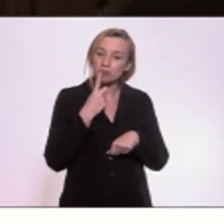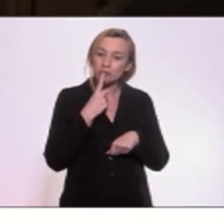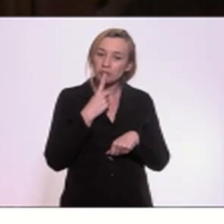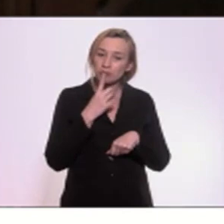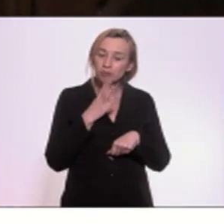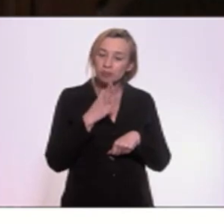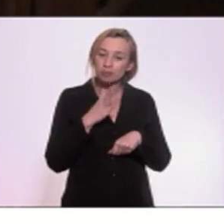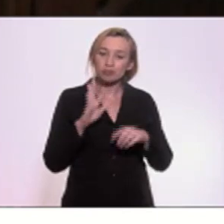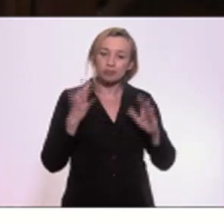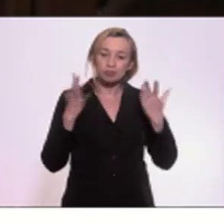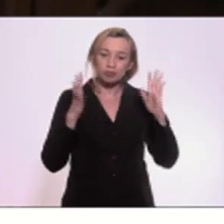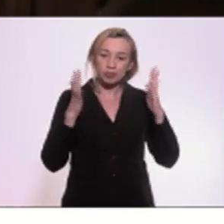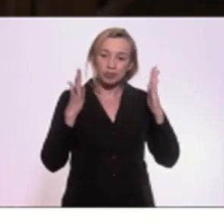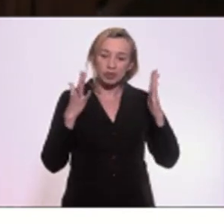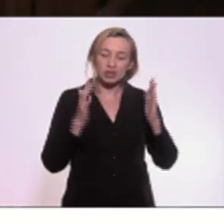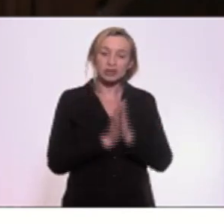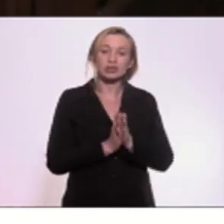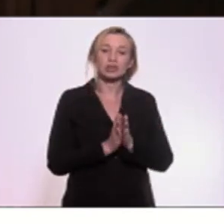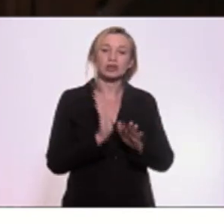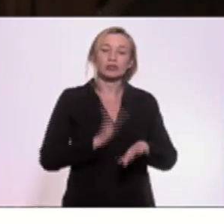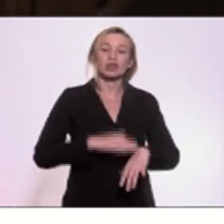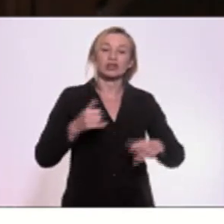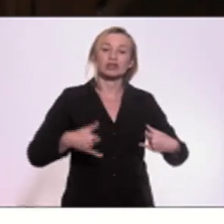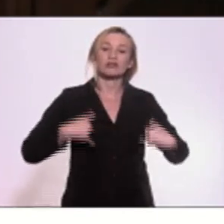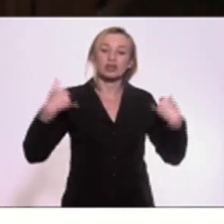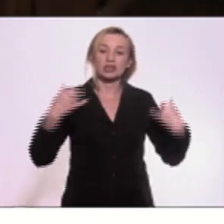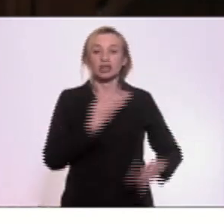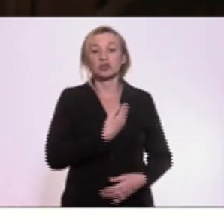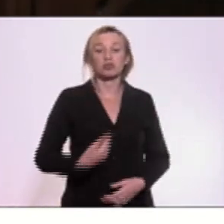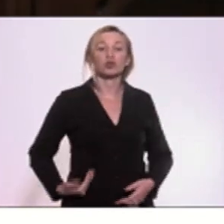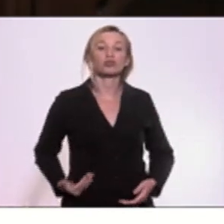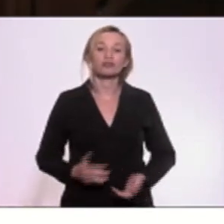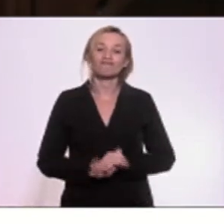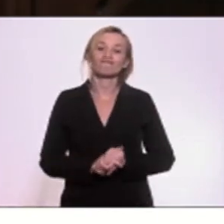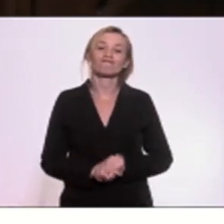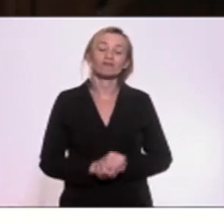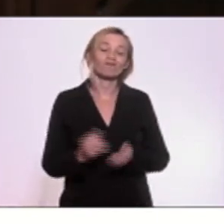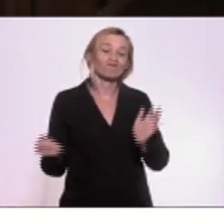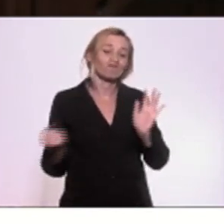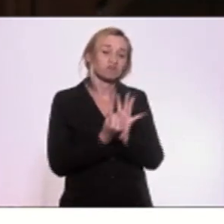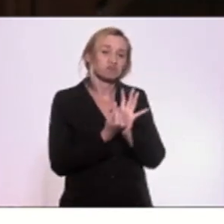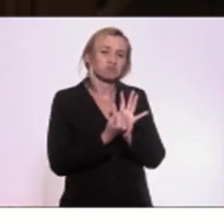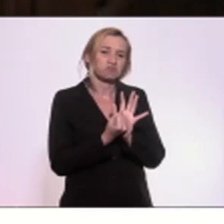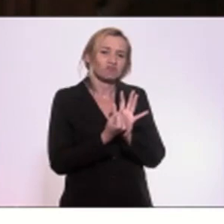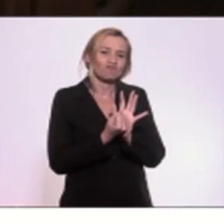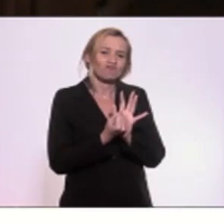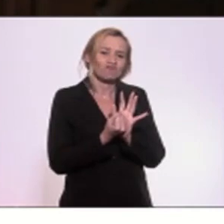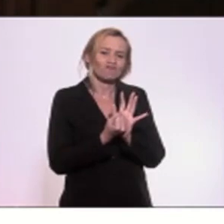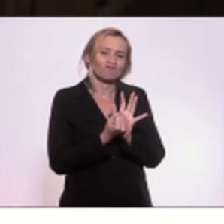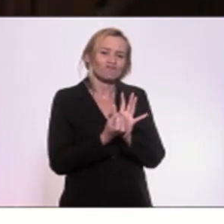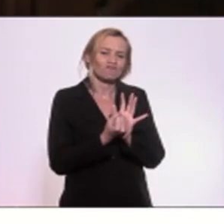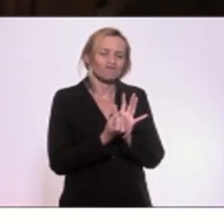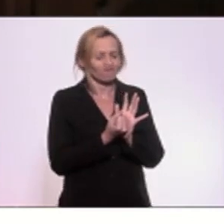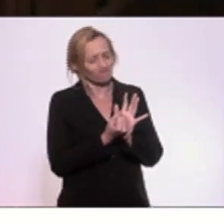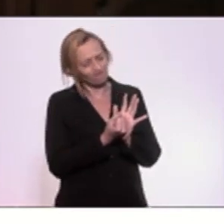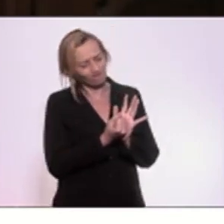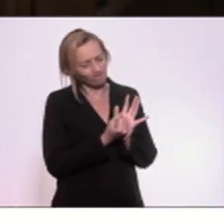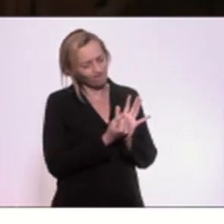da celebração de mais um aniversário da República, este marco está